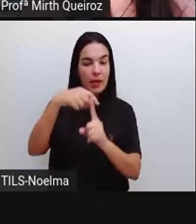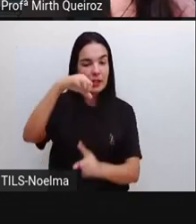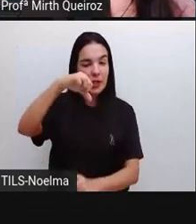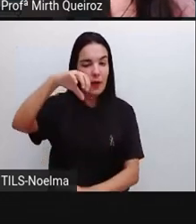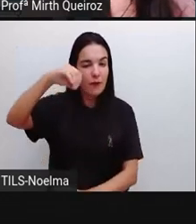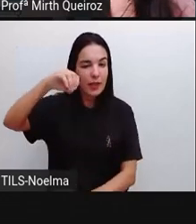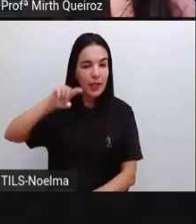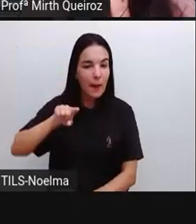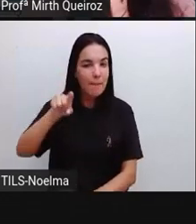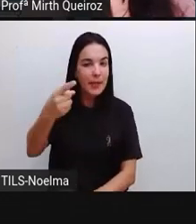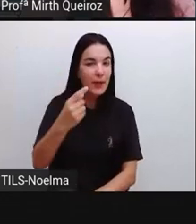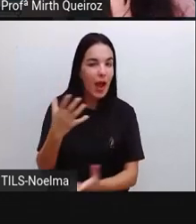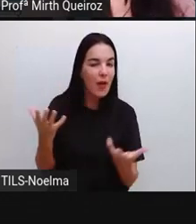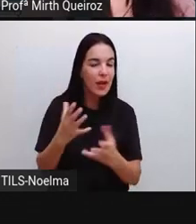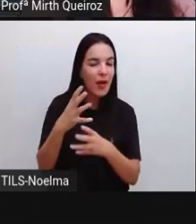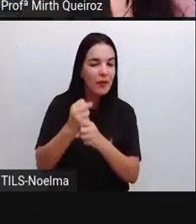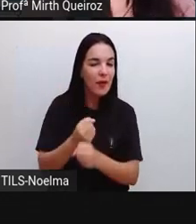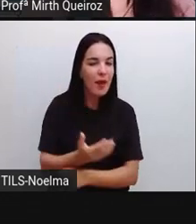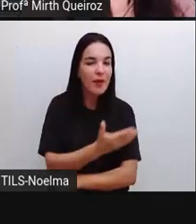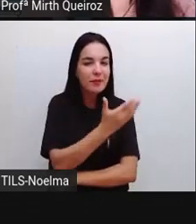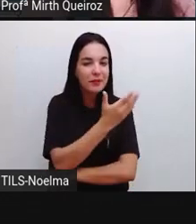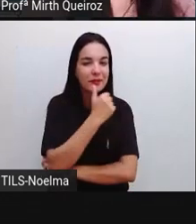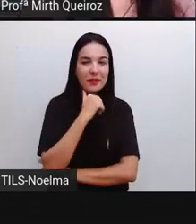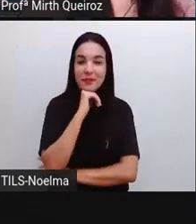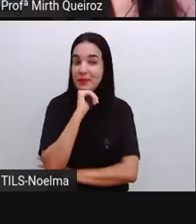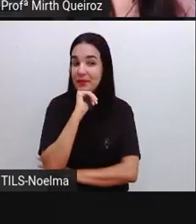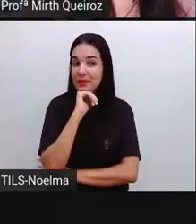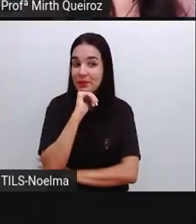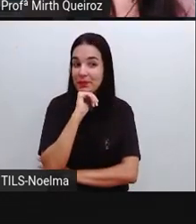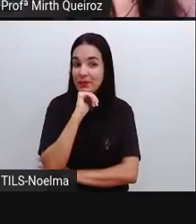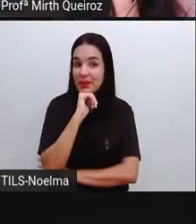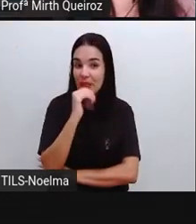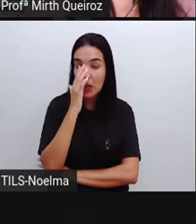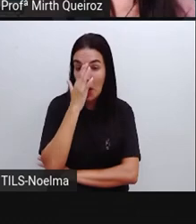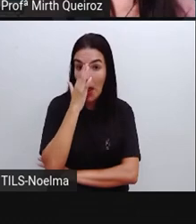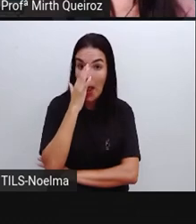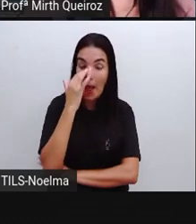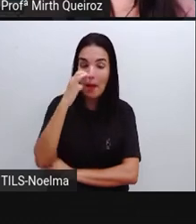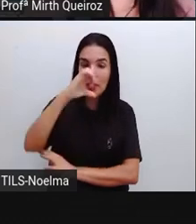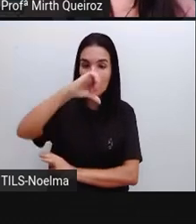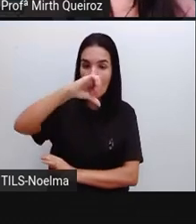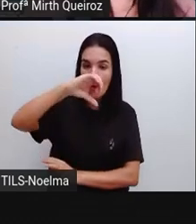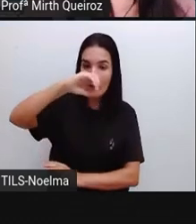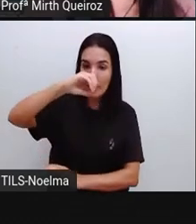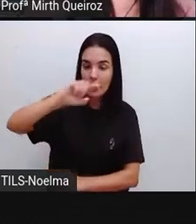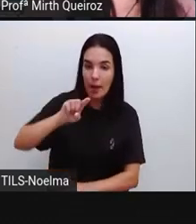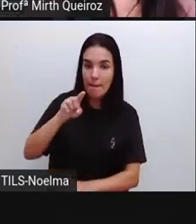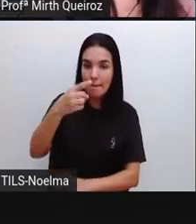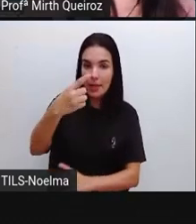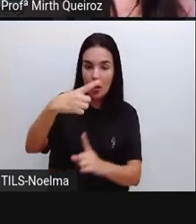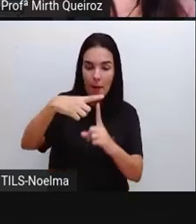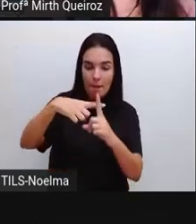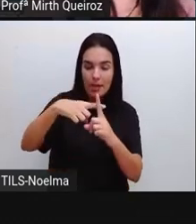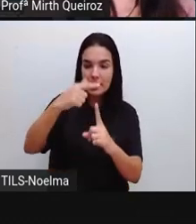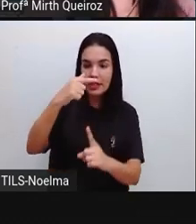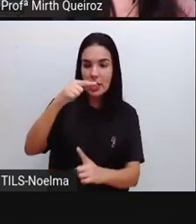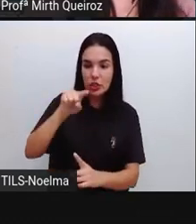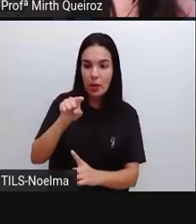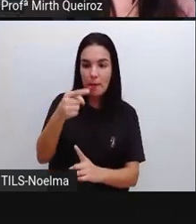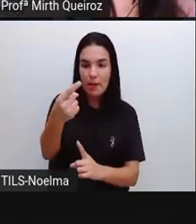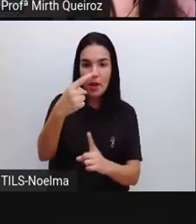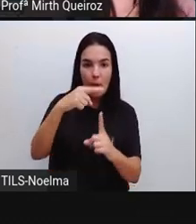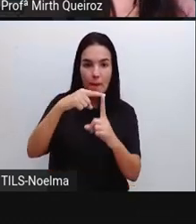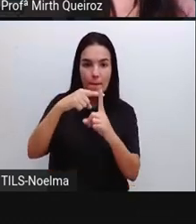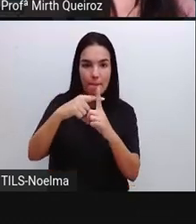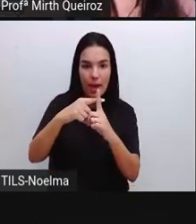7090 mil Qual o número você consegue informar nós pegamos 90.000 mais sete mil